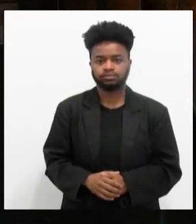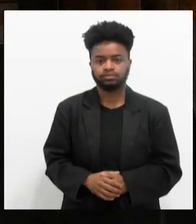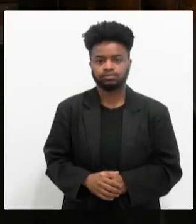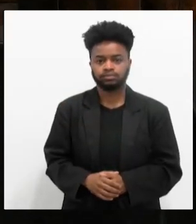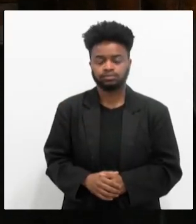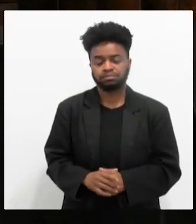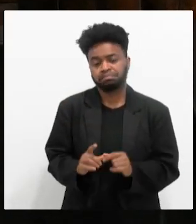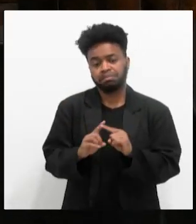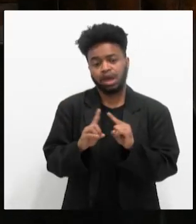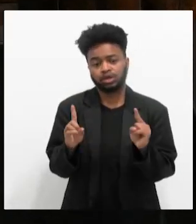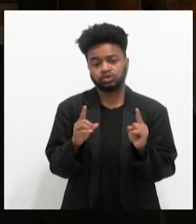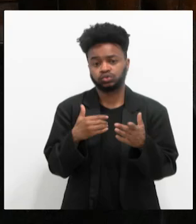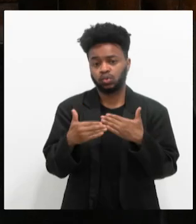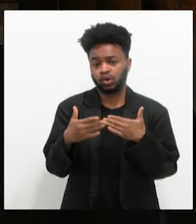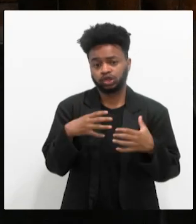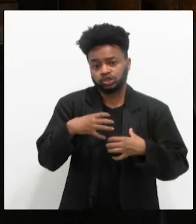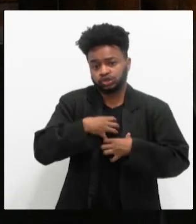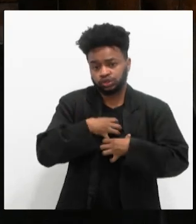Mas, de qualquer forma,